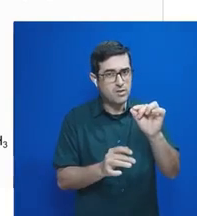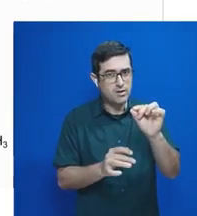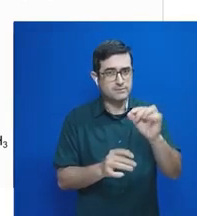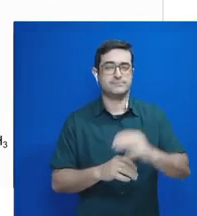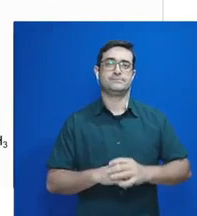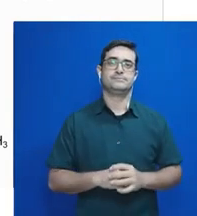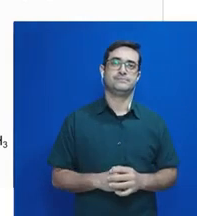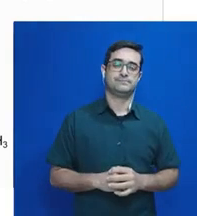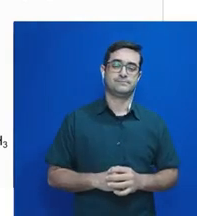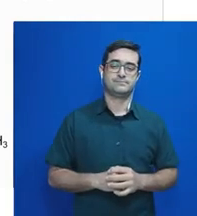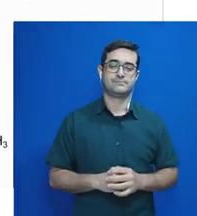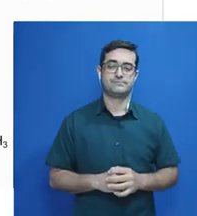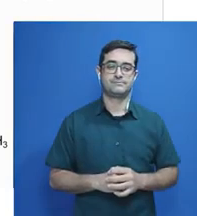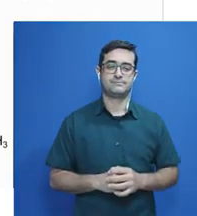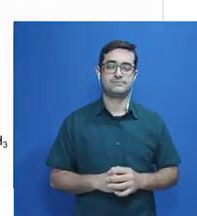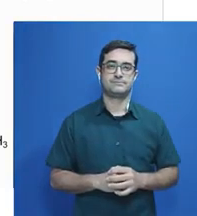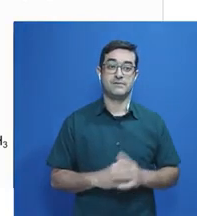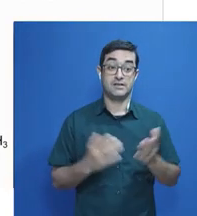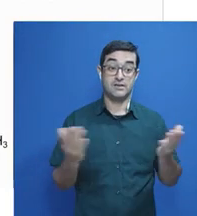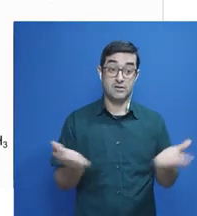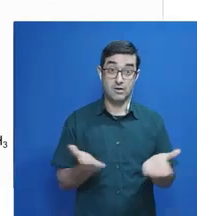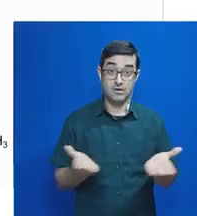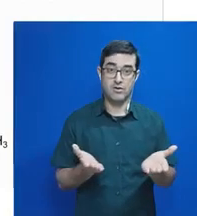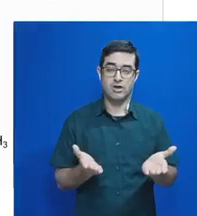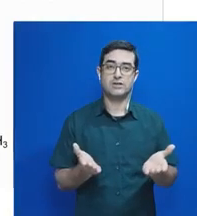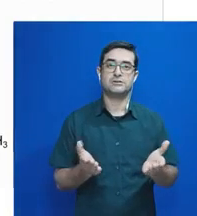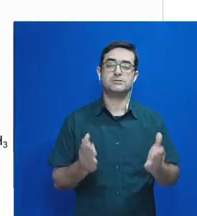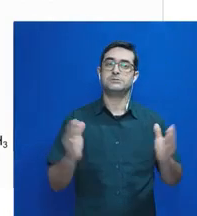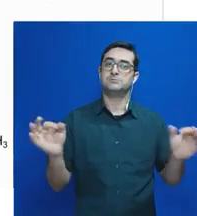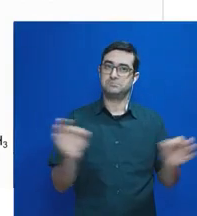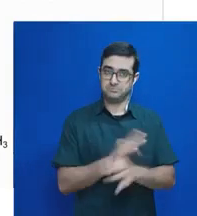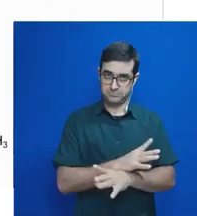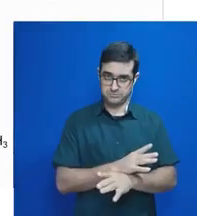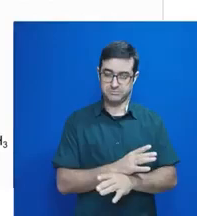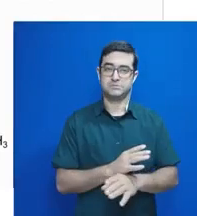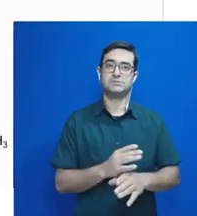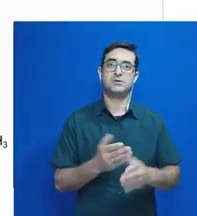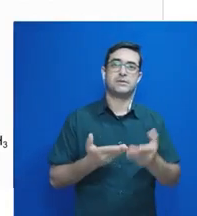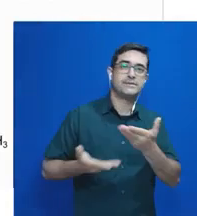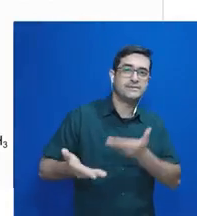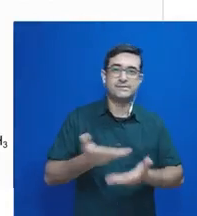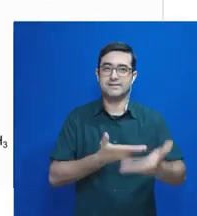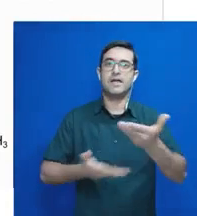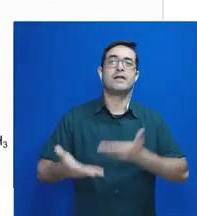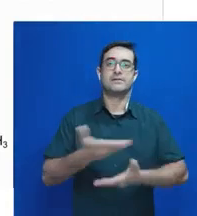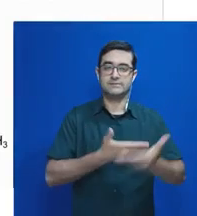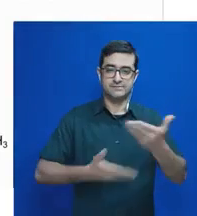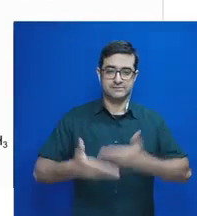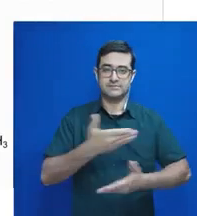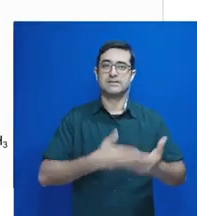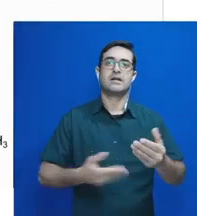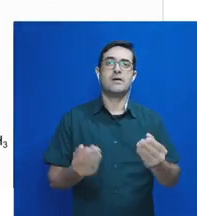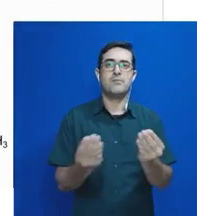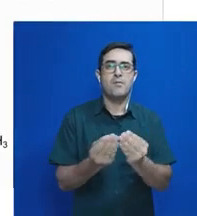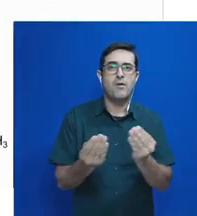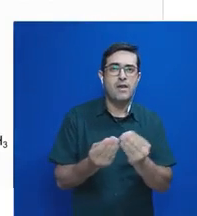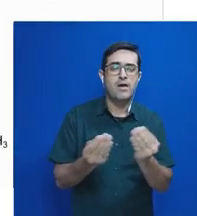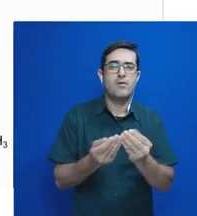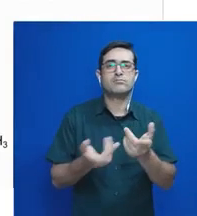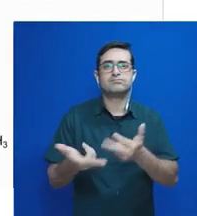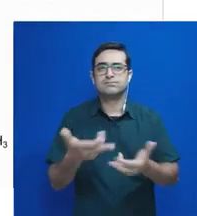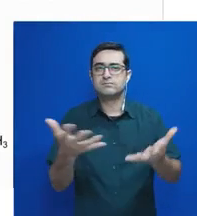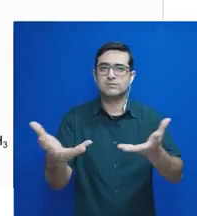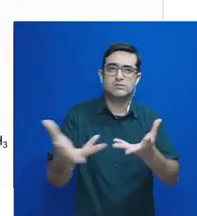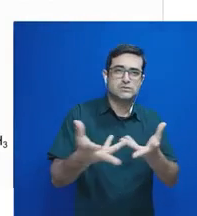gente, aqui encerra essa parte de interações intermoleculares, seja nos efeitos de atração